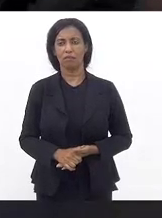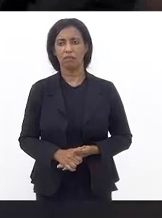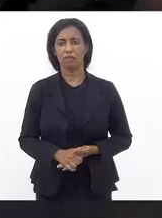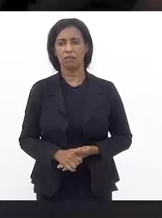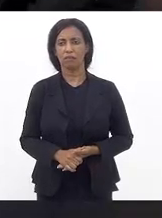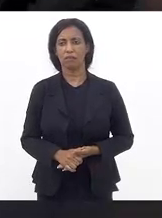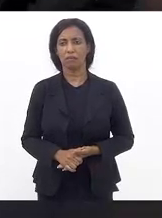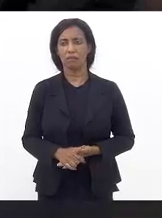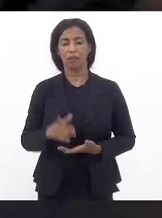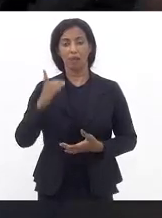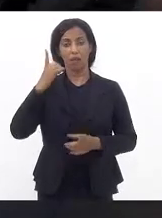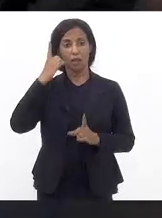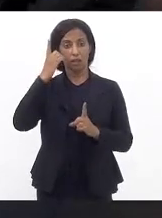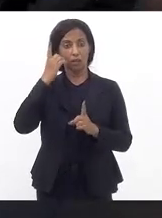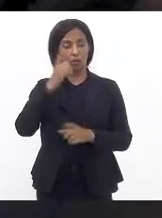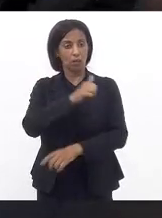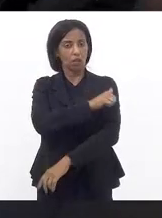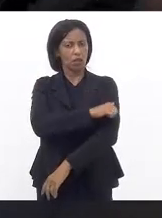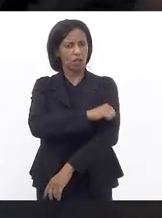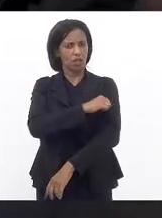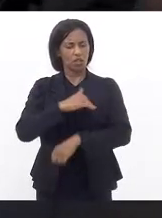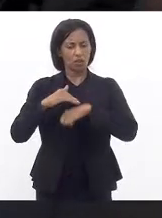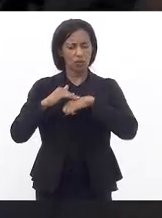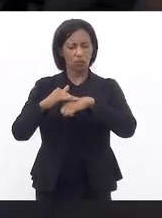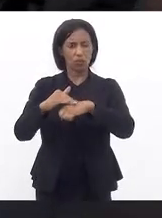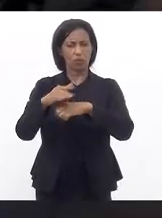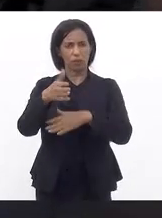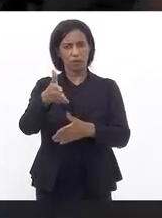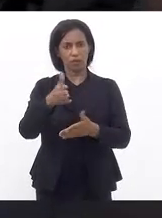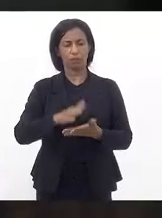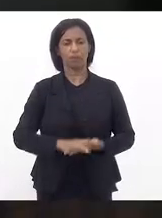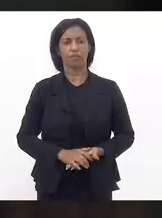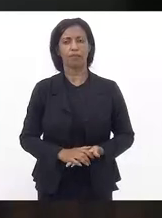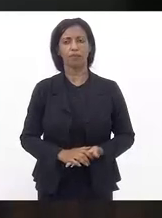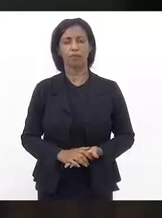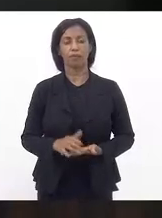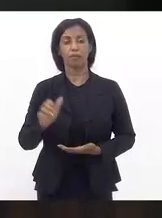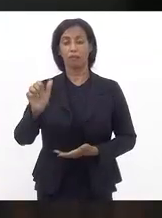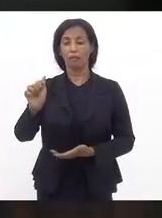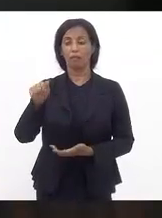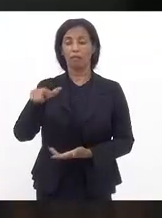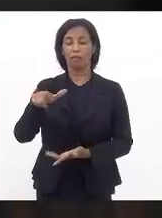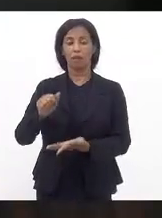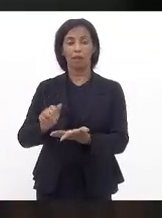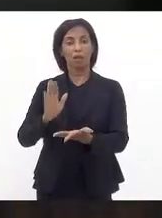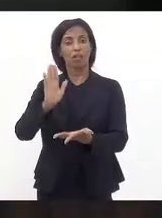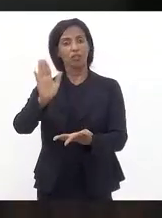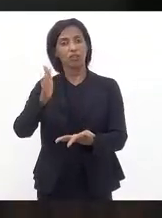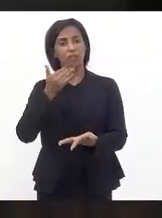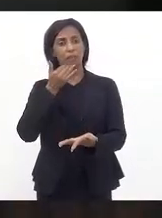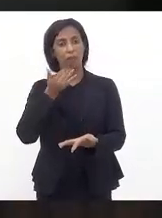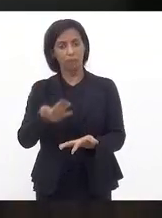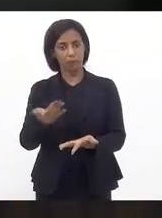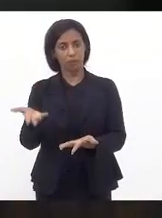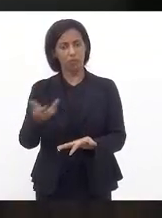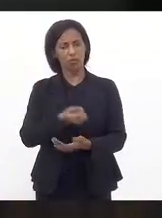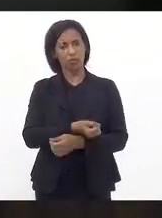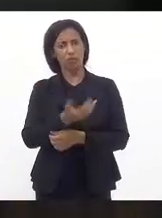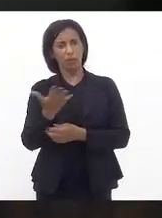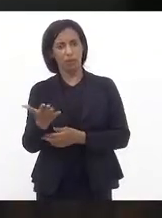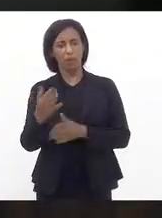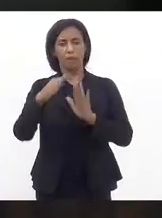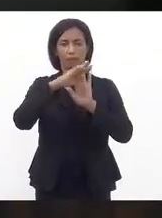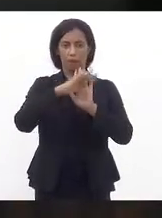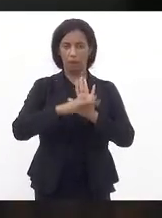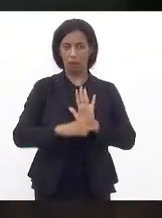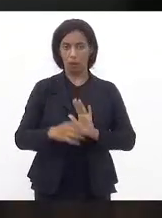a deputada enfermeira Rejane tá falando eu tô conversando com ela a deputada Alana já havia me pedido aqui várias vezes